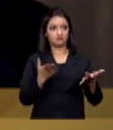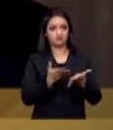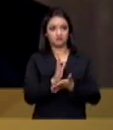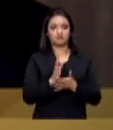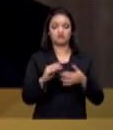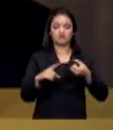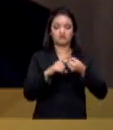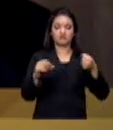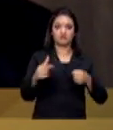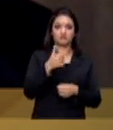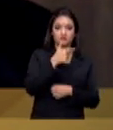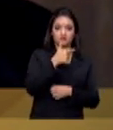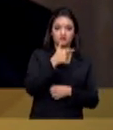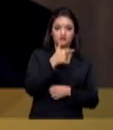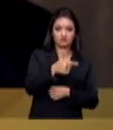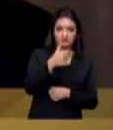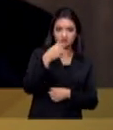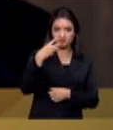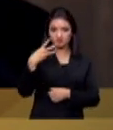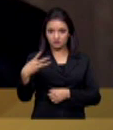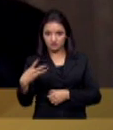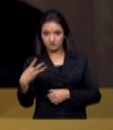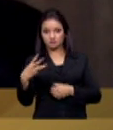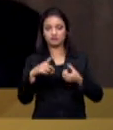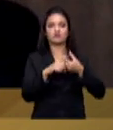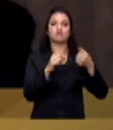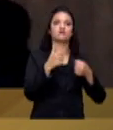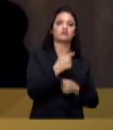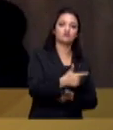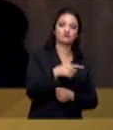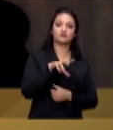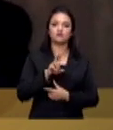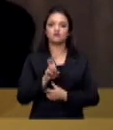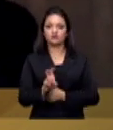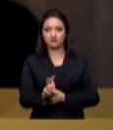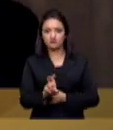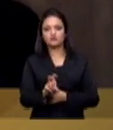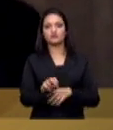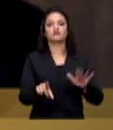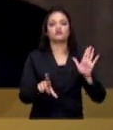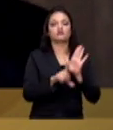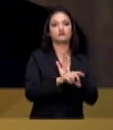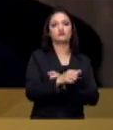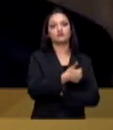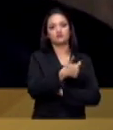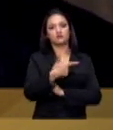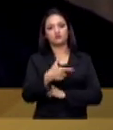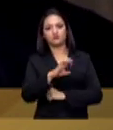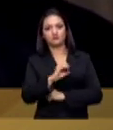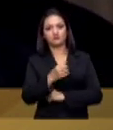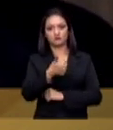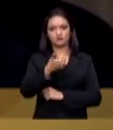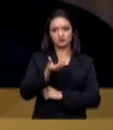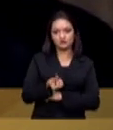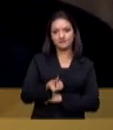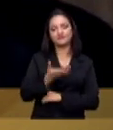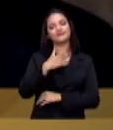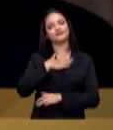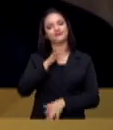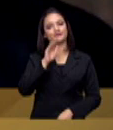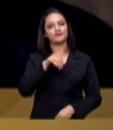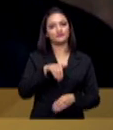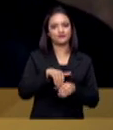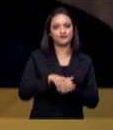artigos 20, 23 e 25 da mesma lei 12.016. É como